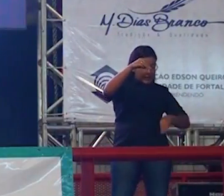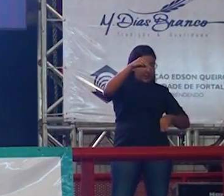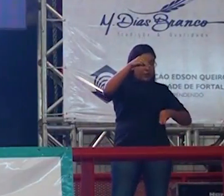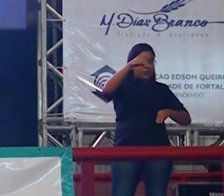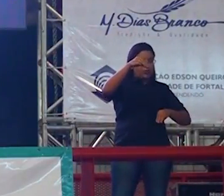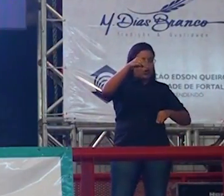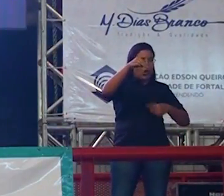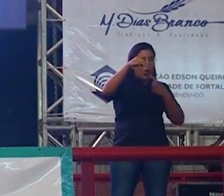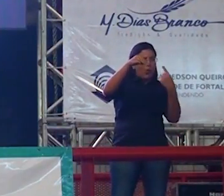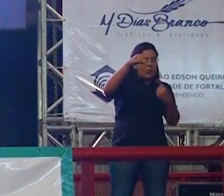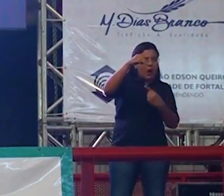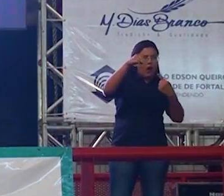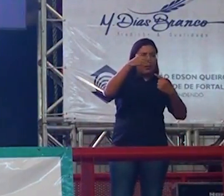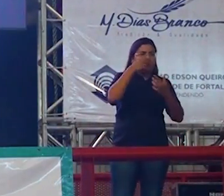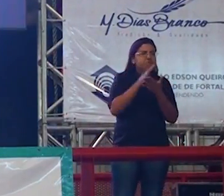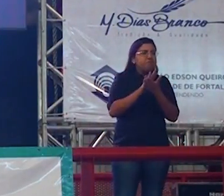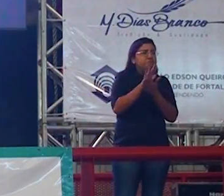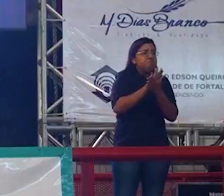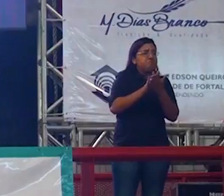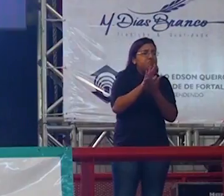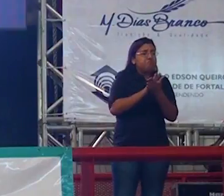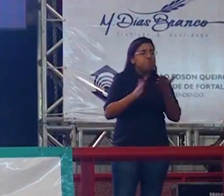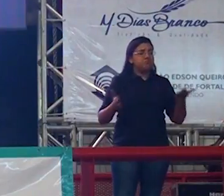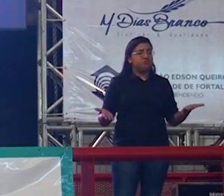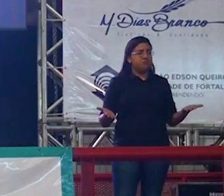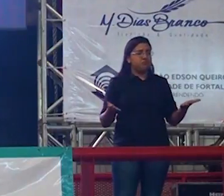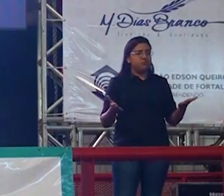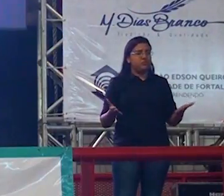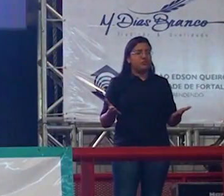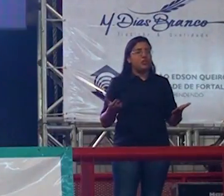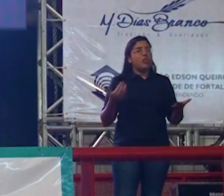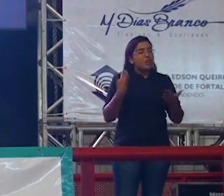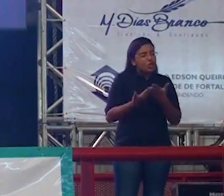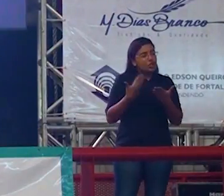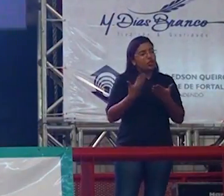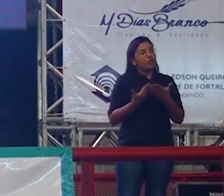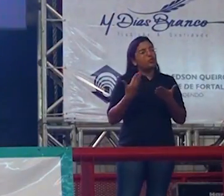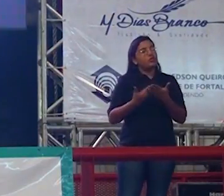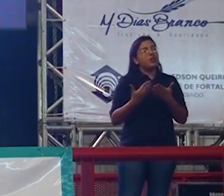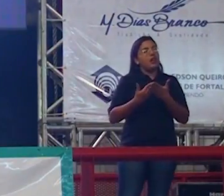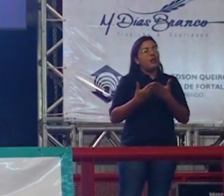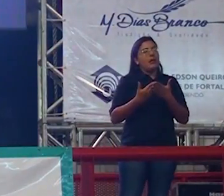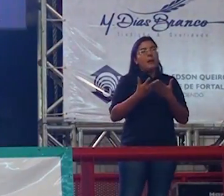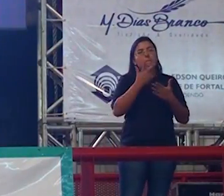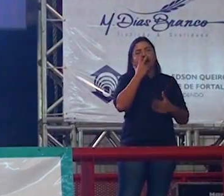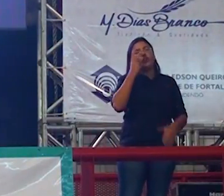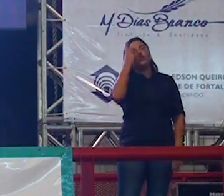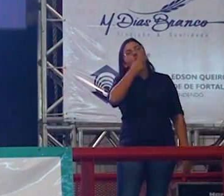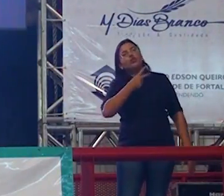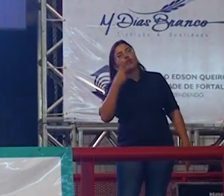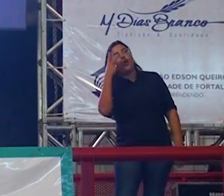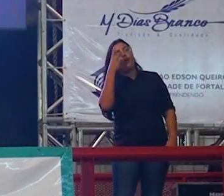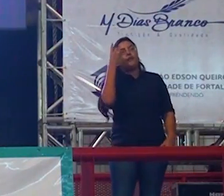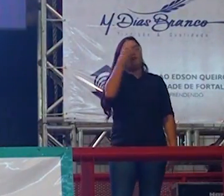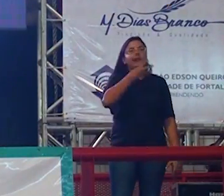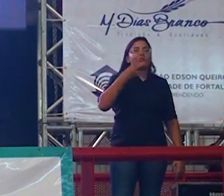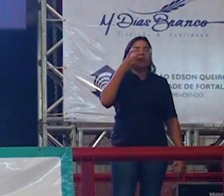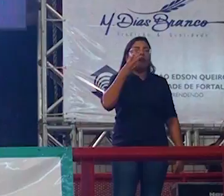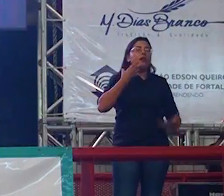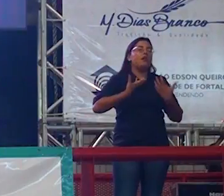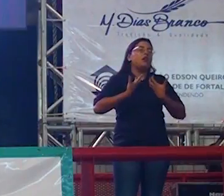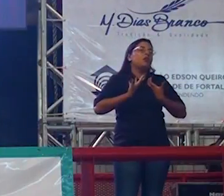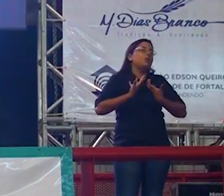hora. Que foi que eles concluíram? Quando a gente estuda durante longos períodos, como 2 horas, a gente já